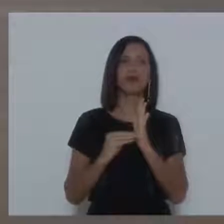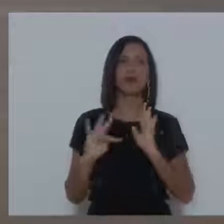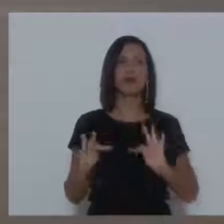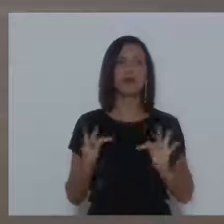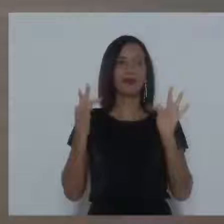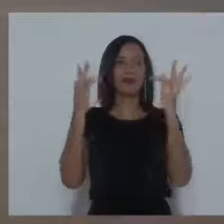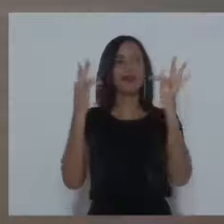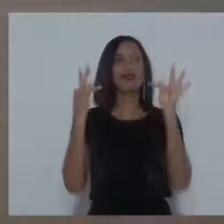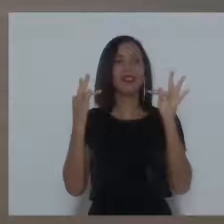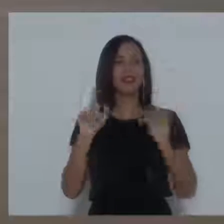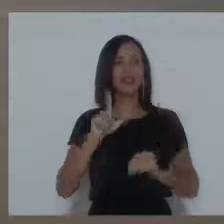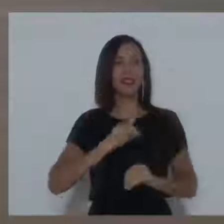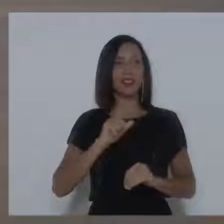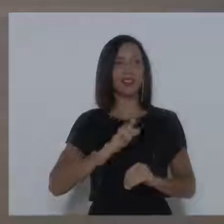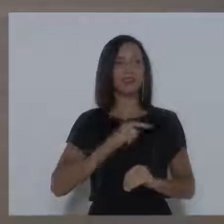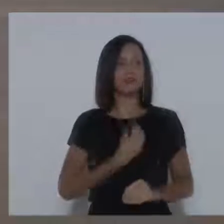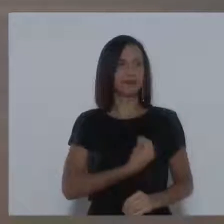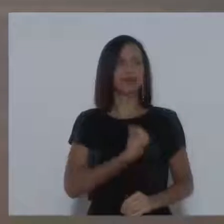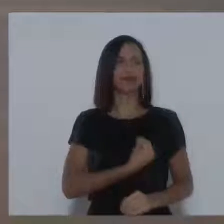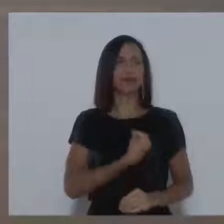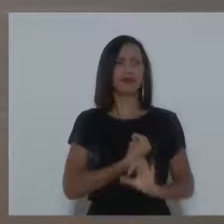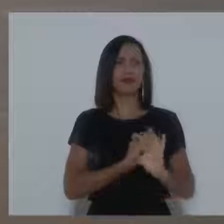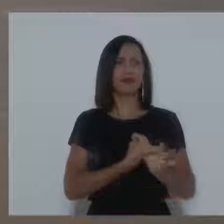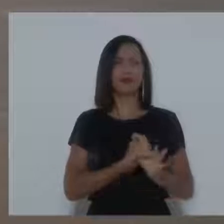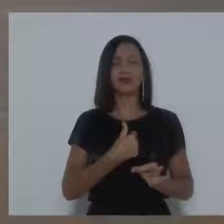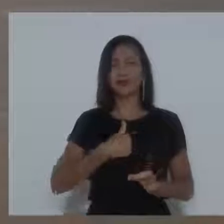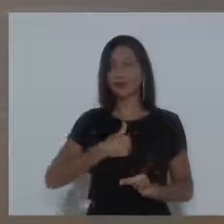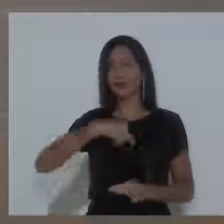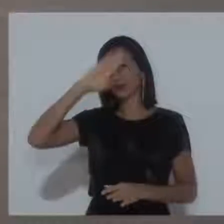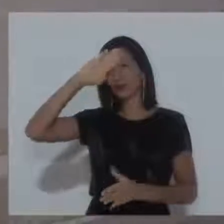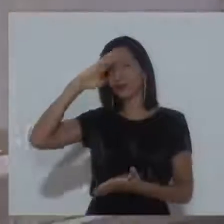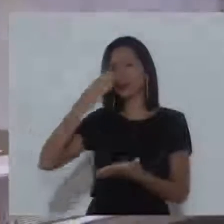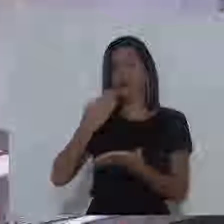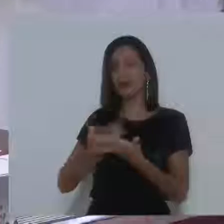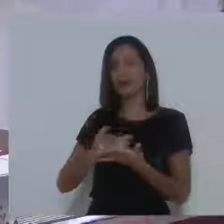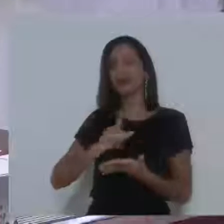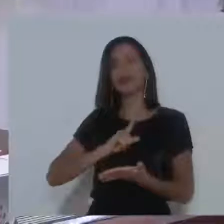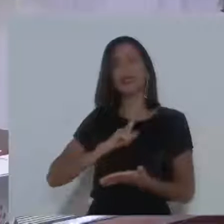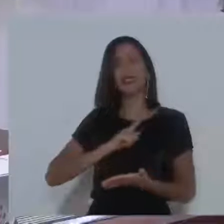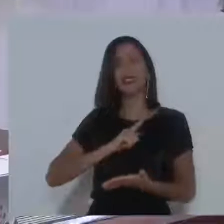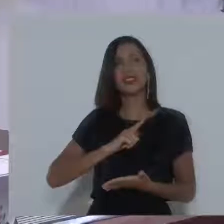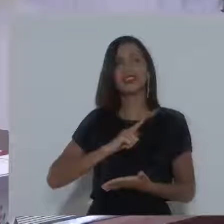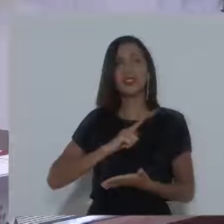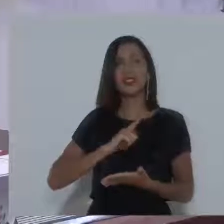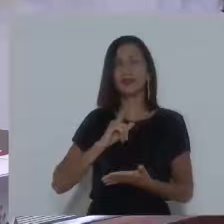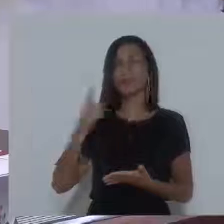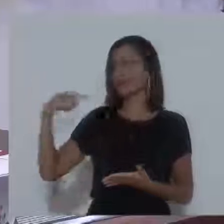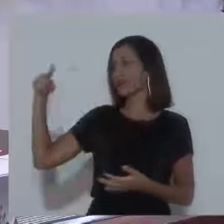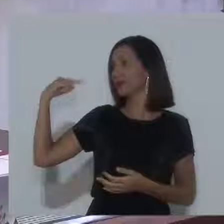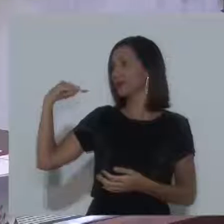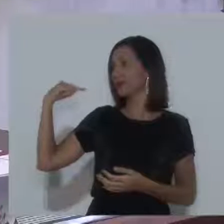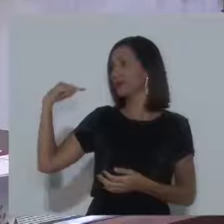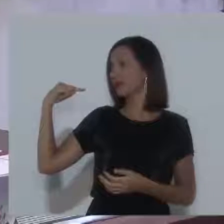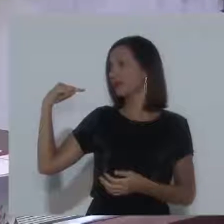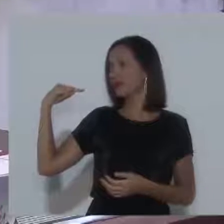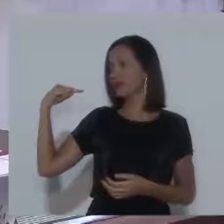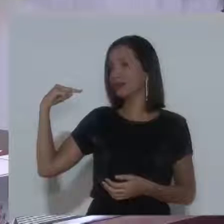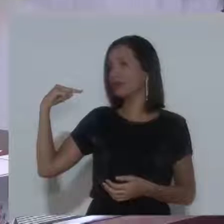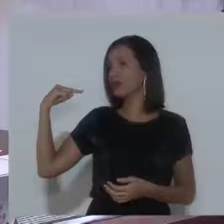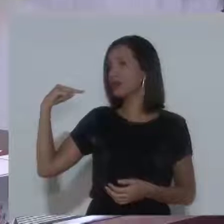está mais do que presente, né? Eu até, inclusive, levei, acho que Vossa Excelência estava junto, o Viola junto também no passado, e